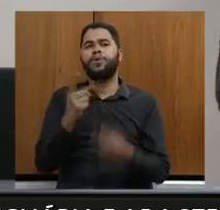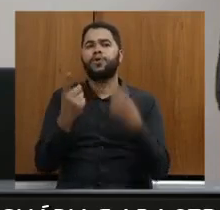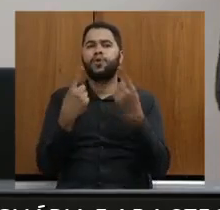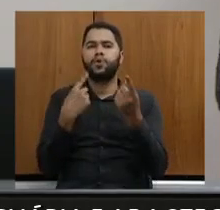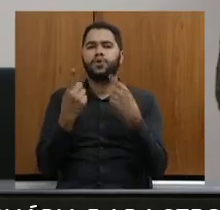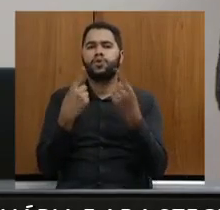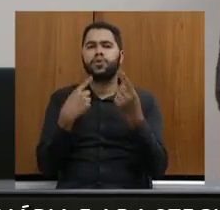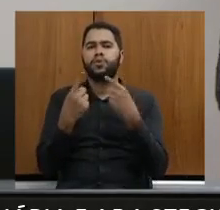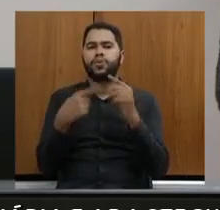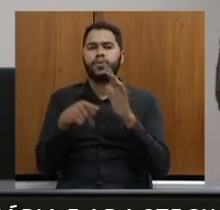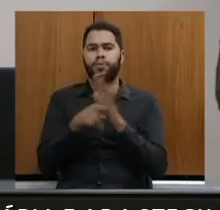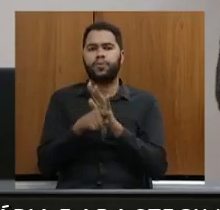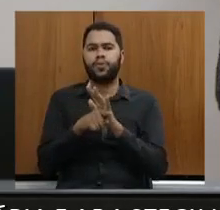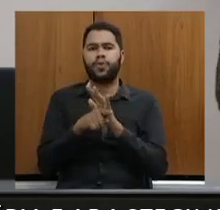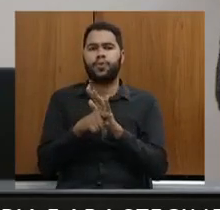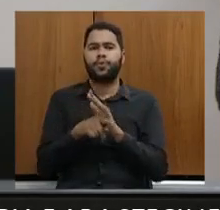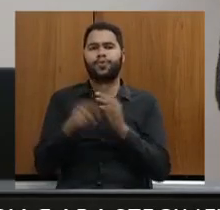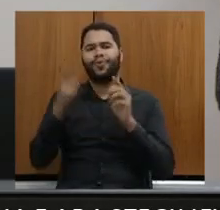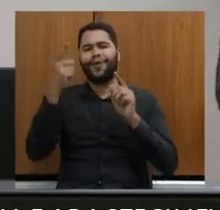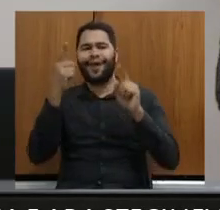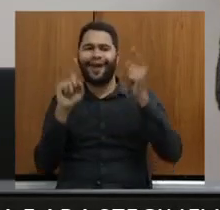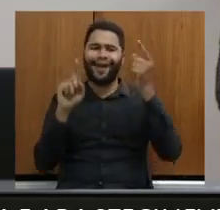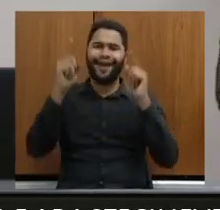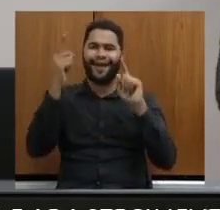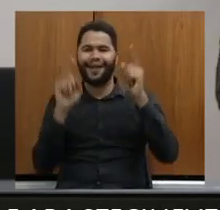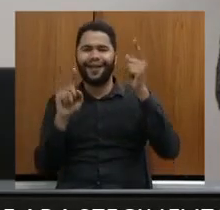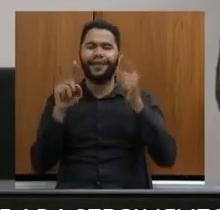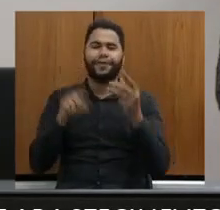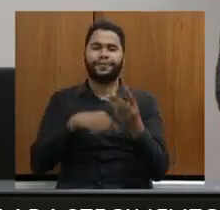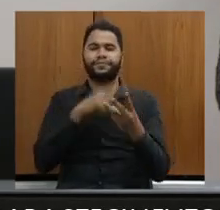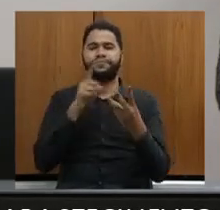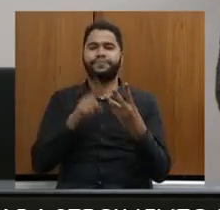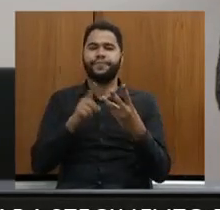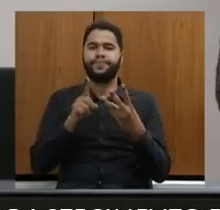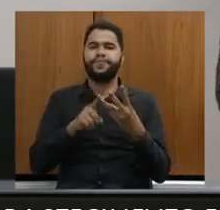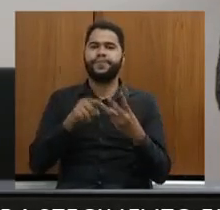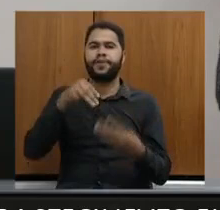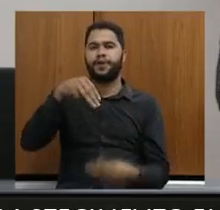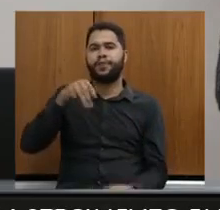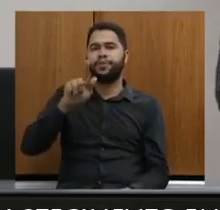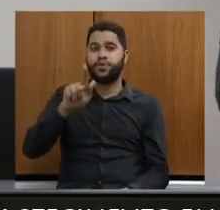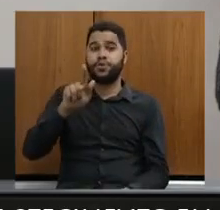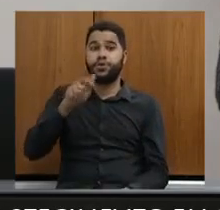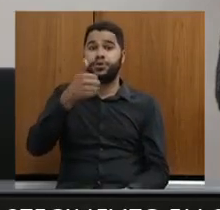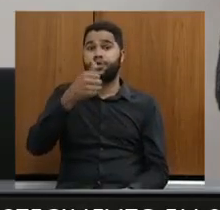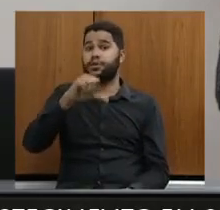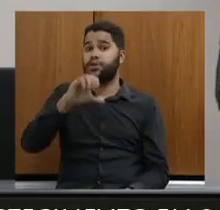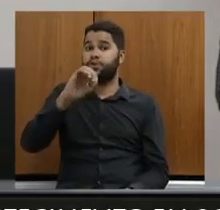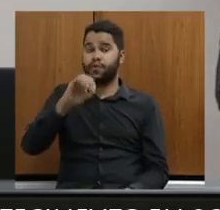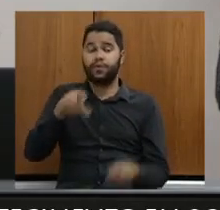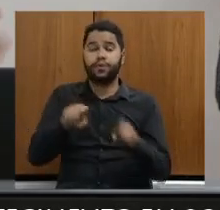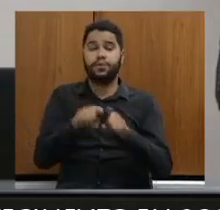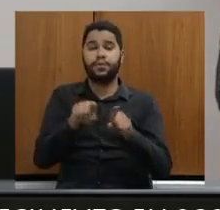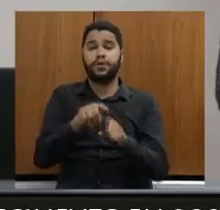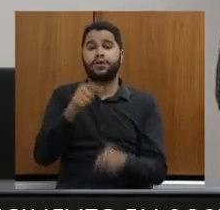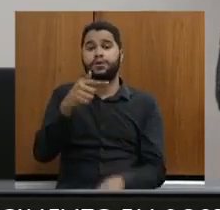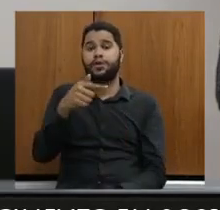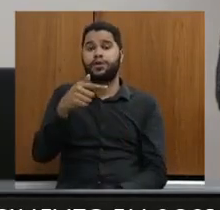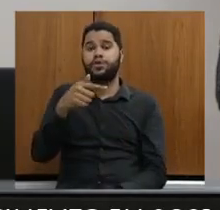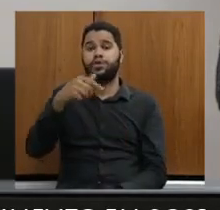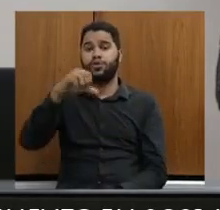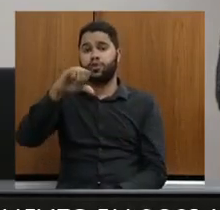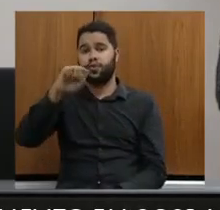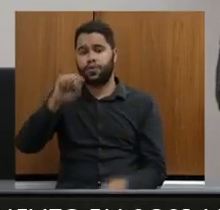queria de chamada de Rodovia do carnaval da mg-190 ligação 798